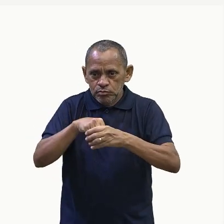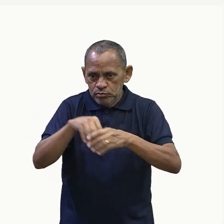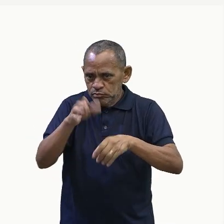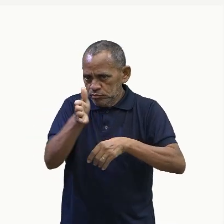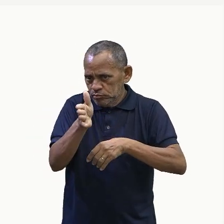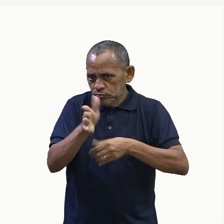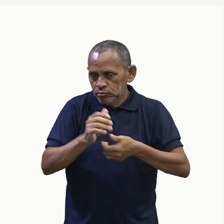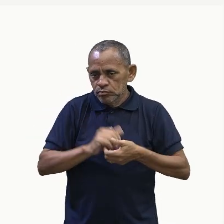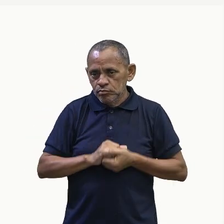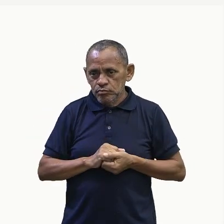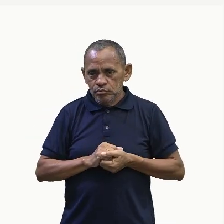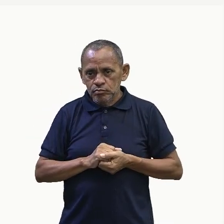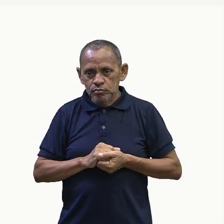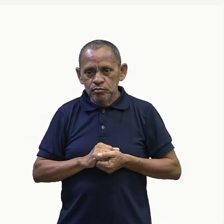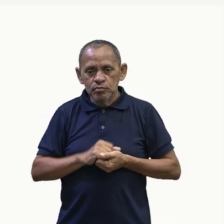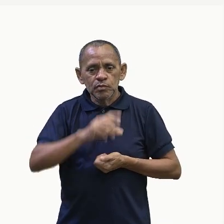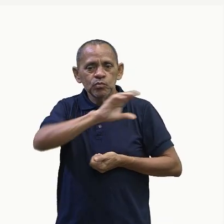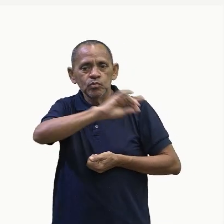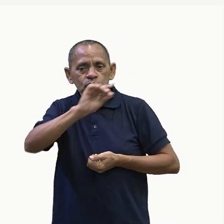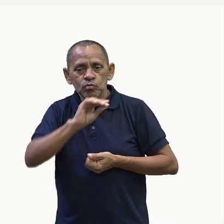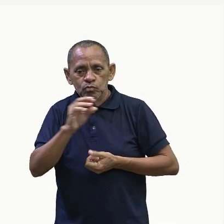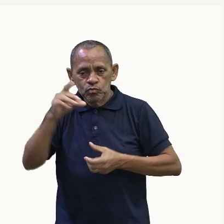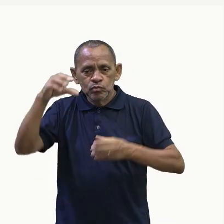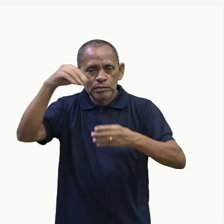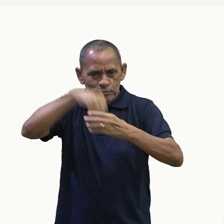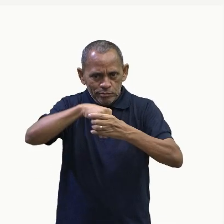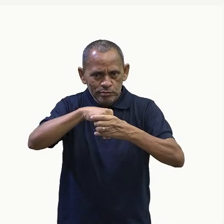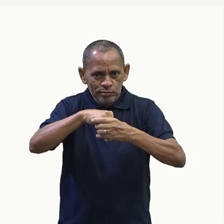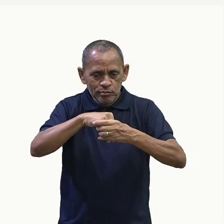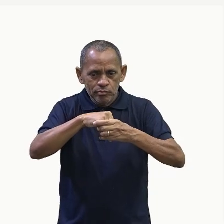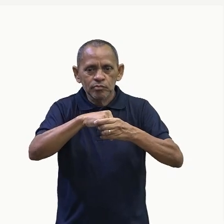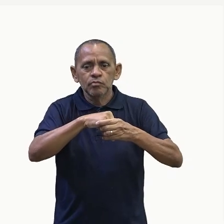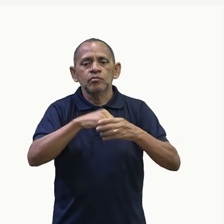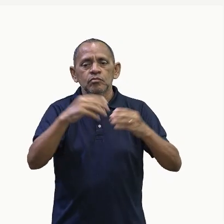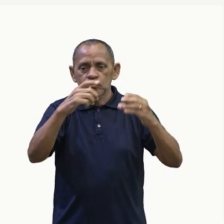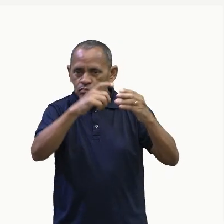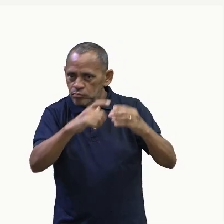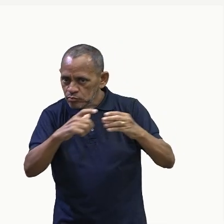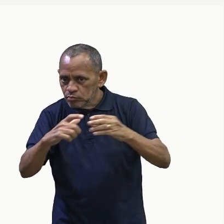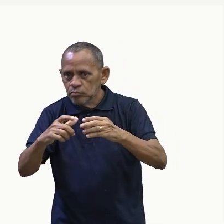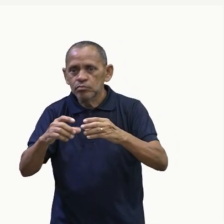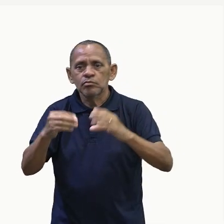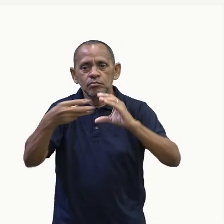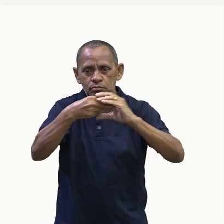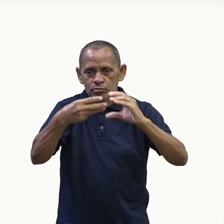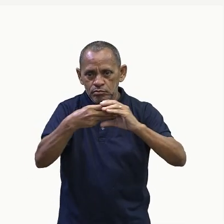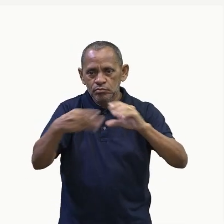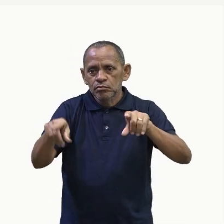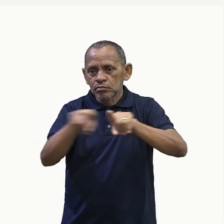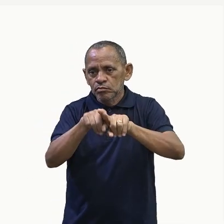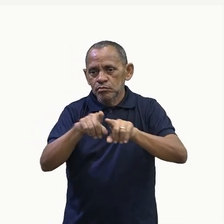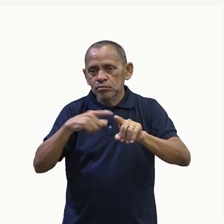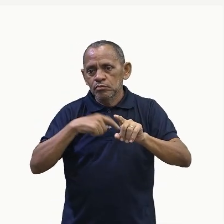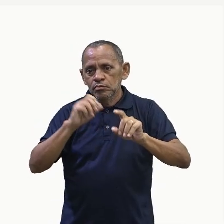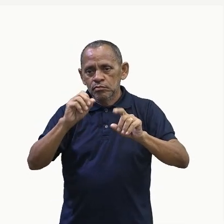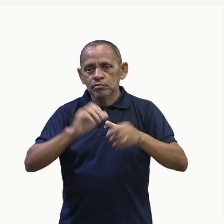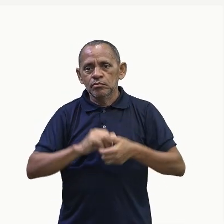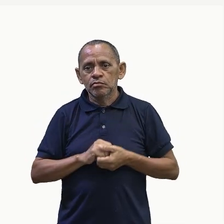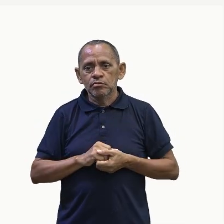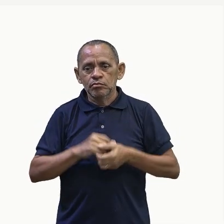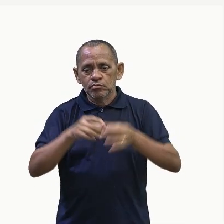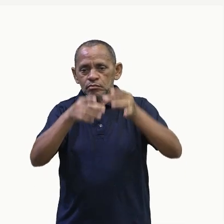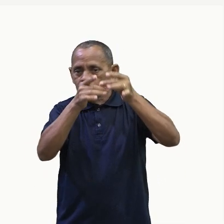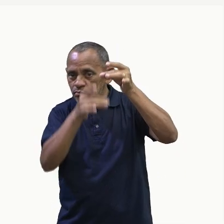pareados, cada um na sua posição dentro do ribossomo, conforme o RNA mensageiro, a receitinha que estava lá no